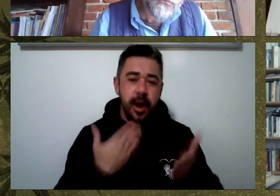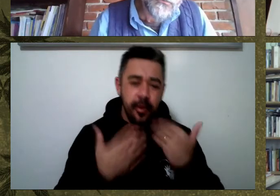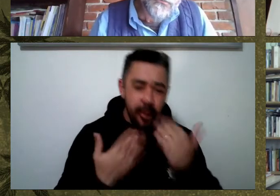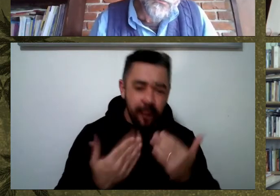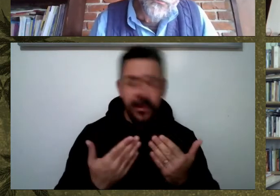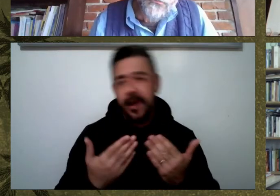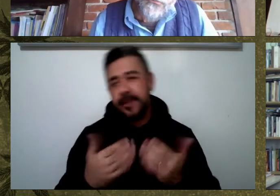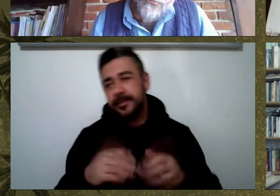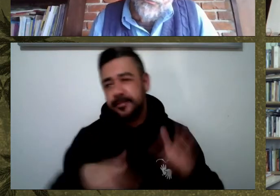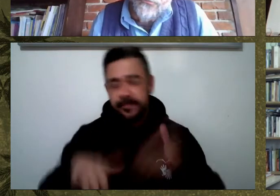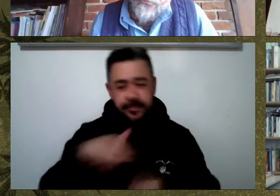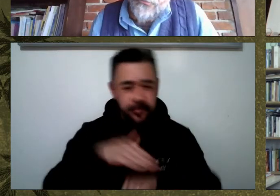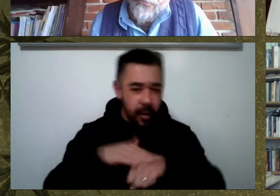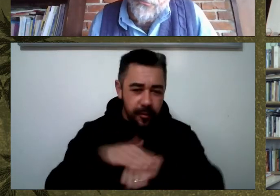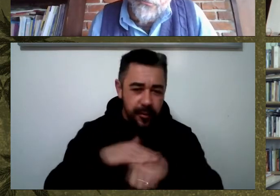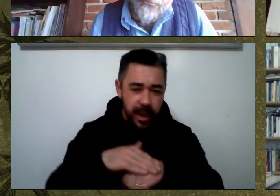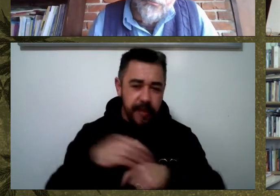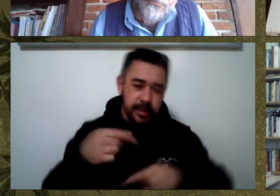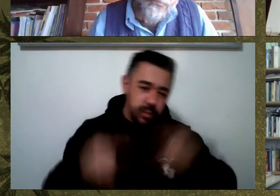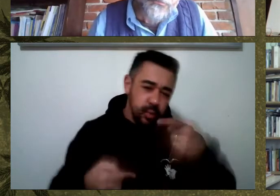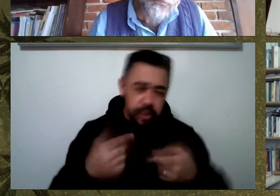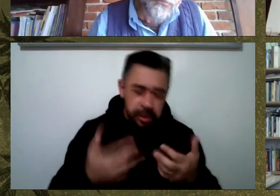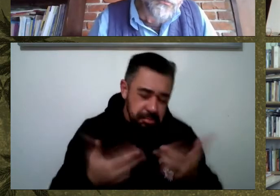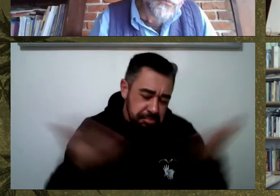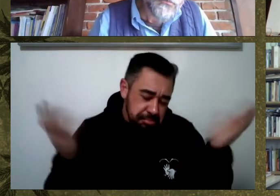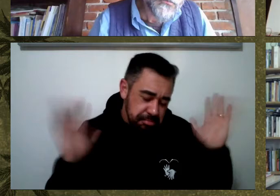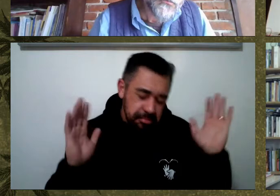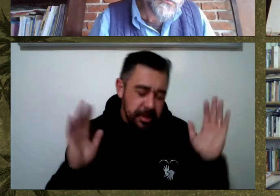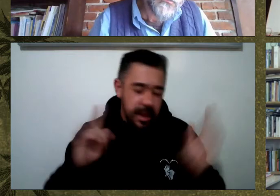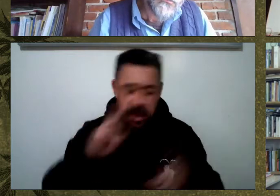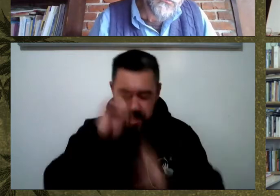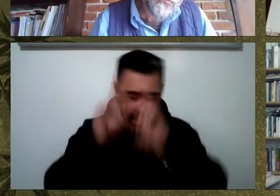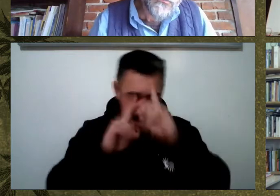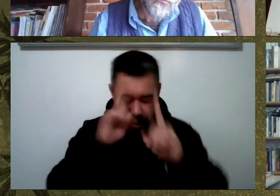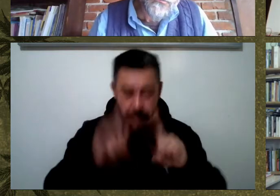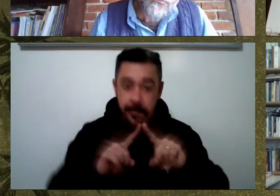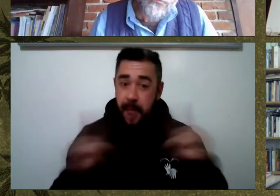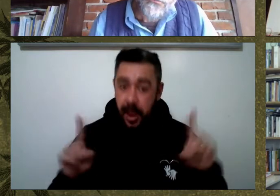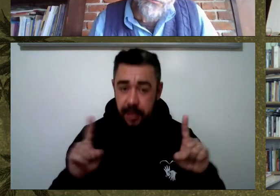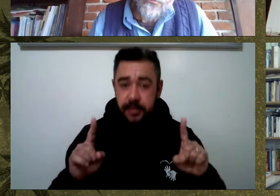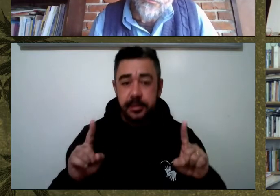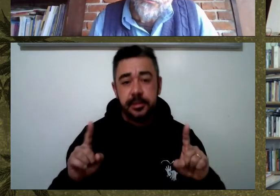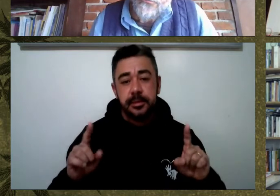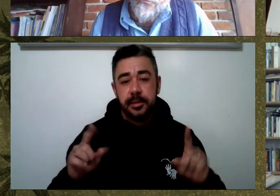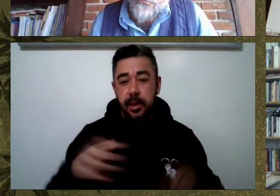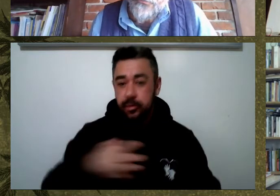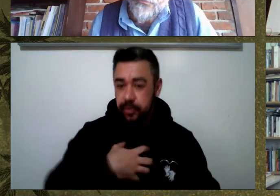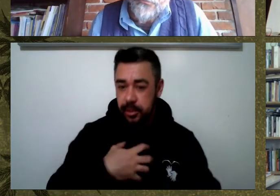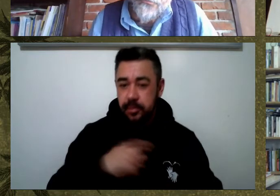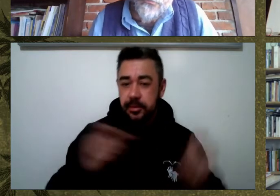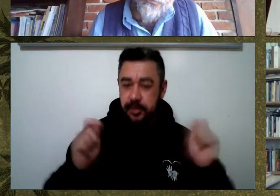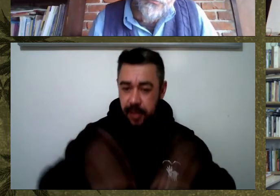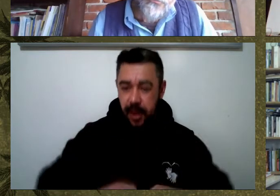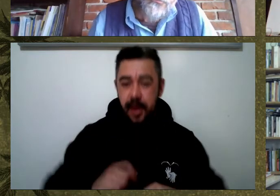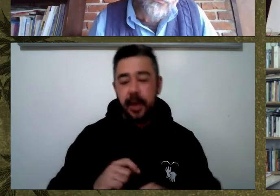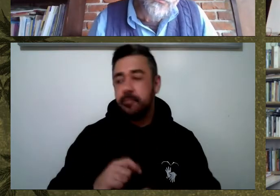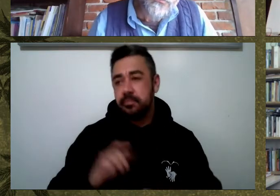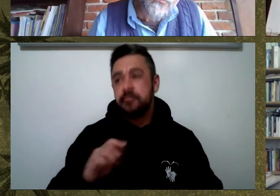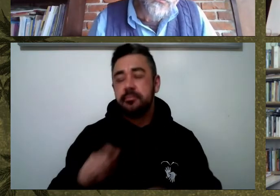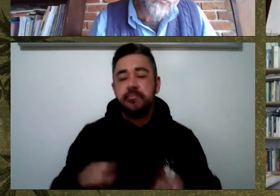e de discutirmos algumas ideias. Provavelmente é um formato mais útil também para quem nos segue.